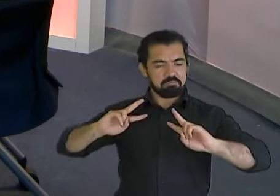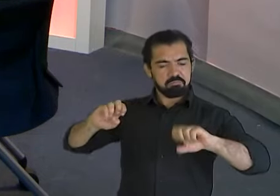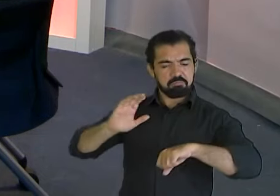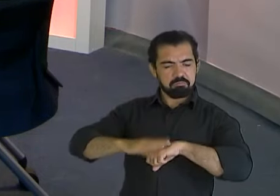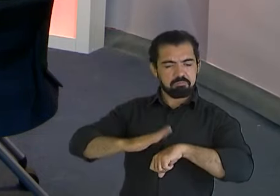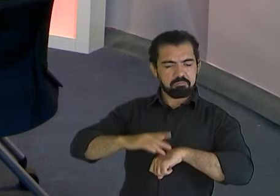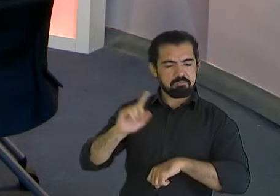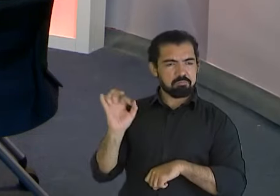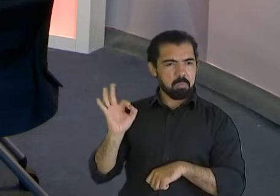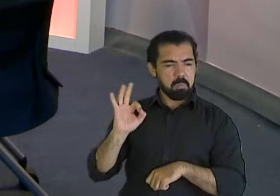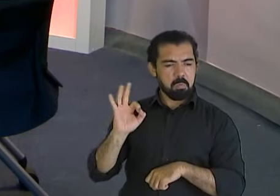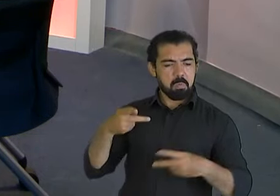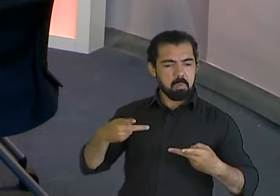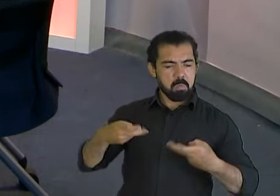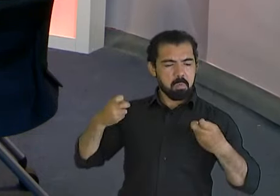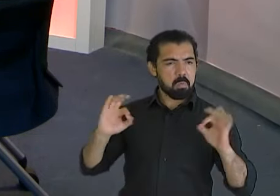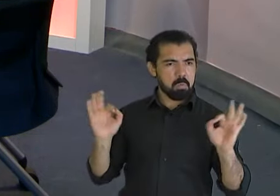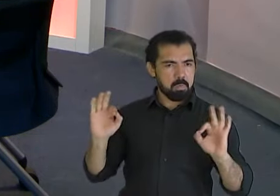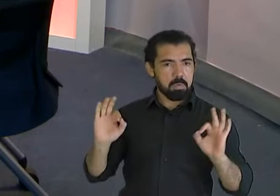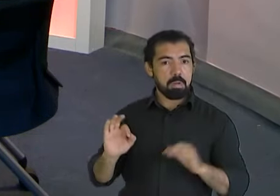com aquela questão, com aquela adicção.